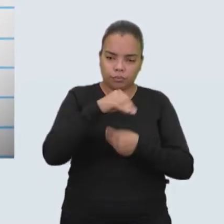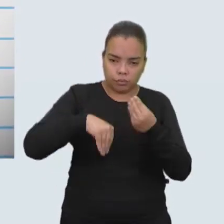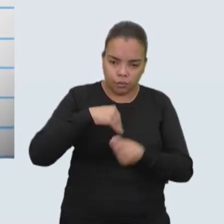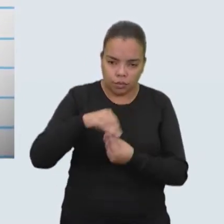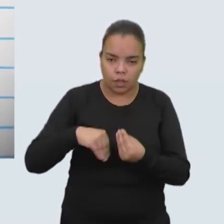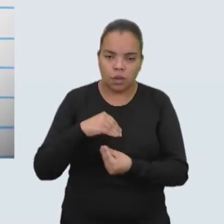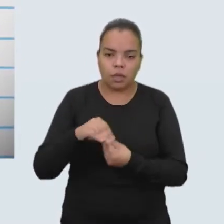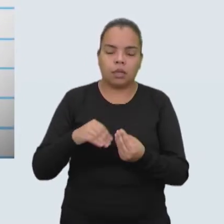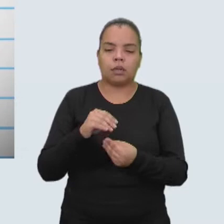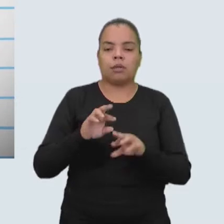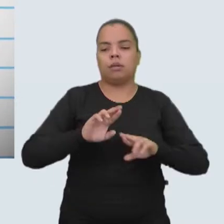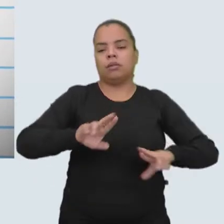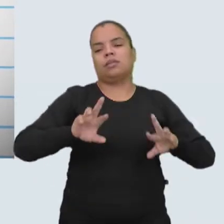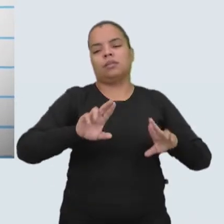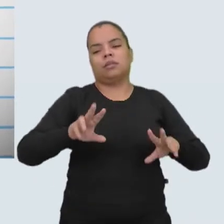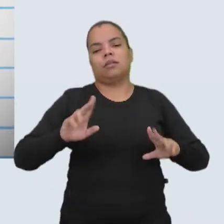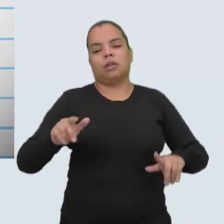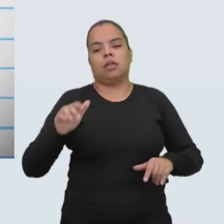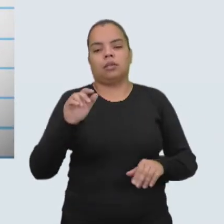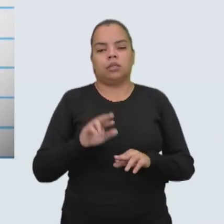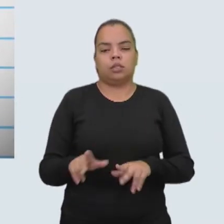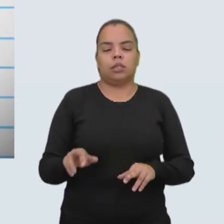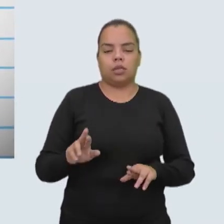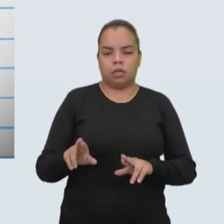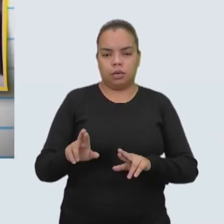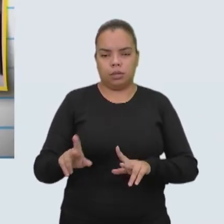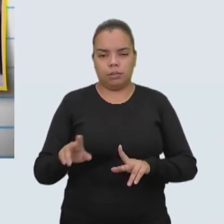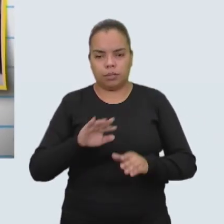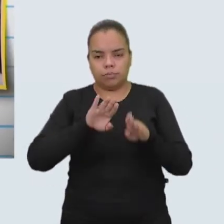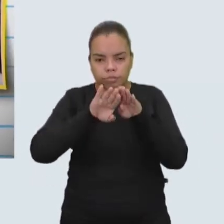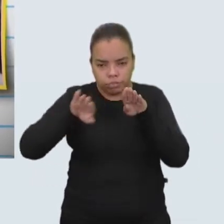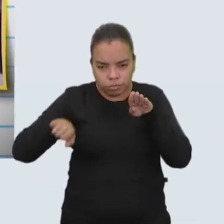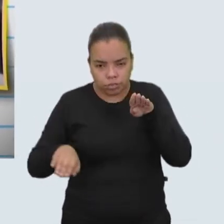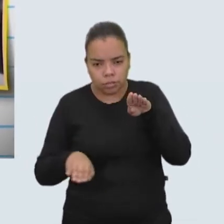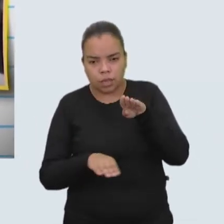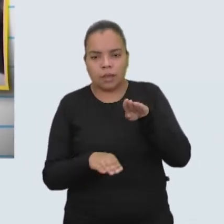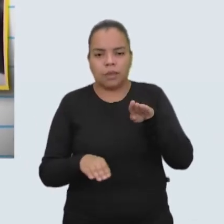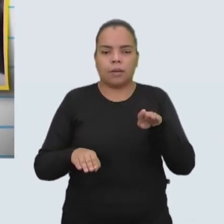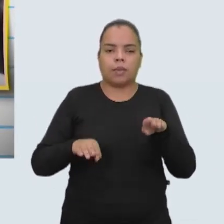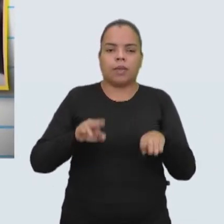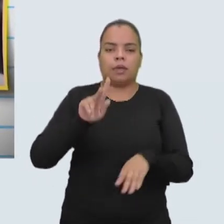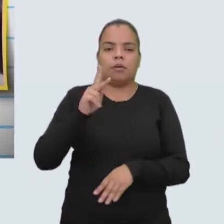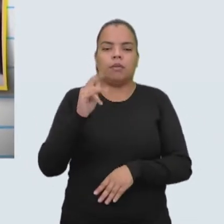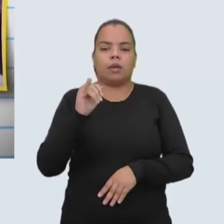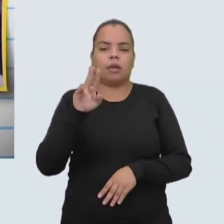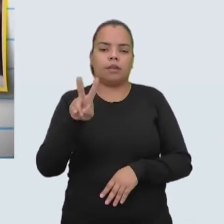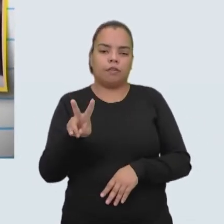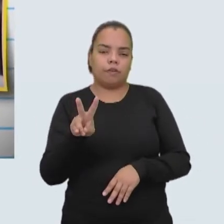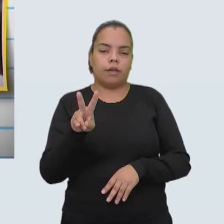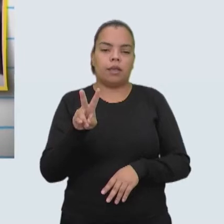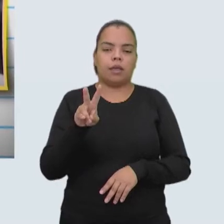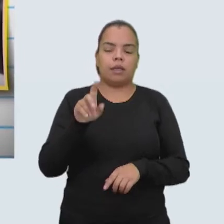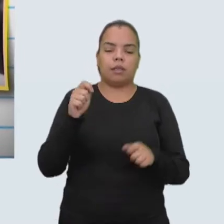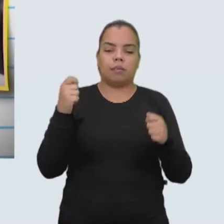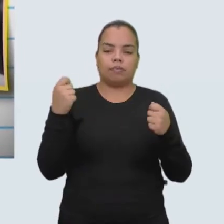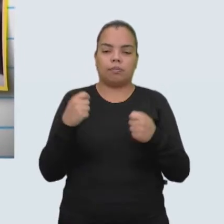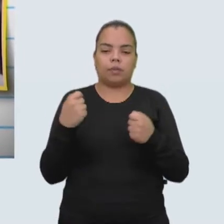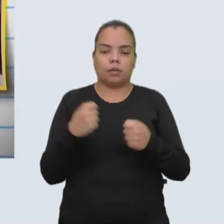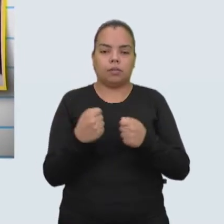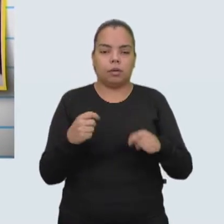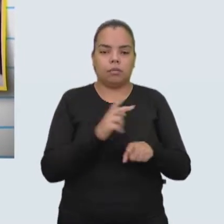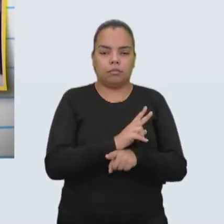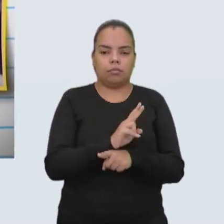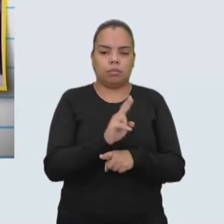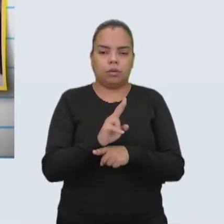gênero, particularmente em culturas que limitam os conhecimentos sobre o HIV, a capacidade de se proteger e de negociar uma